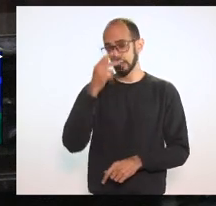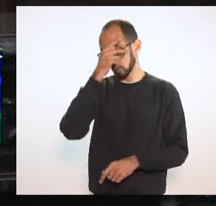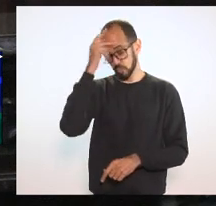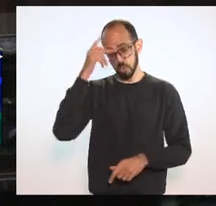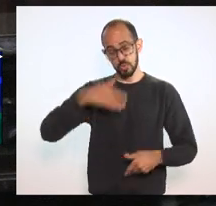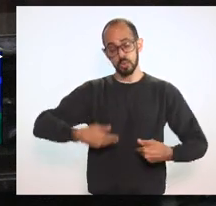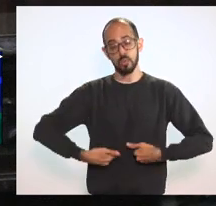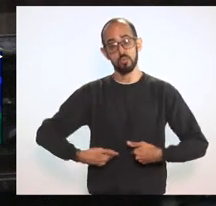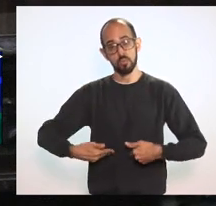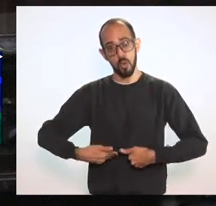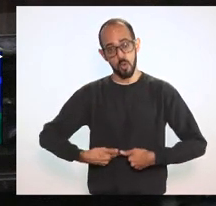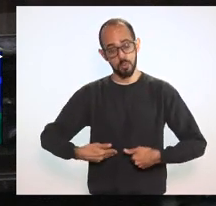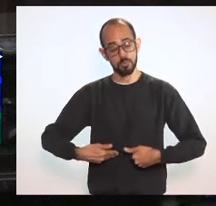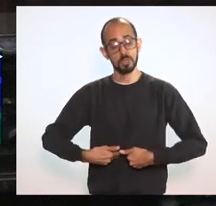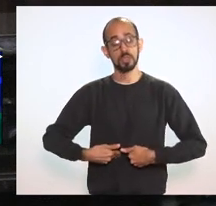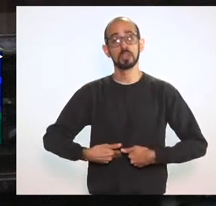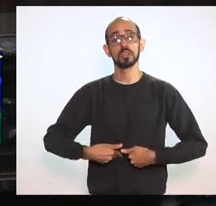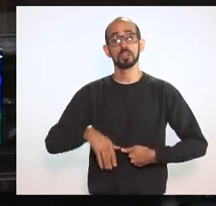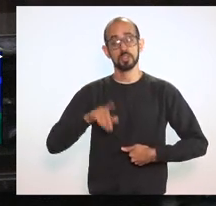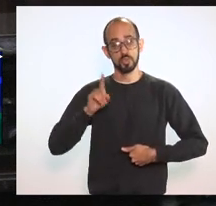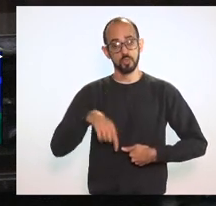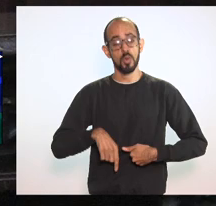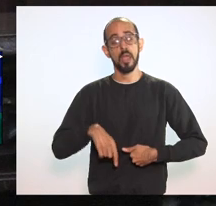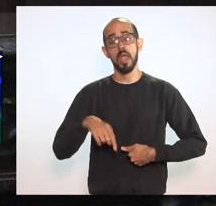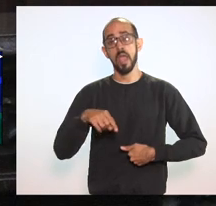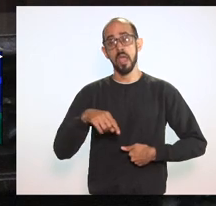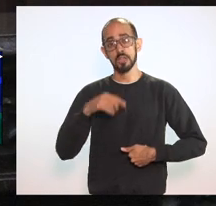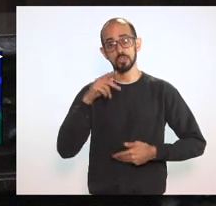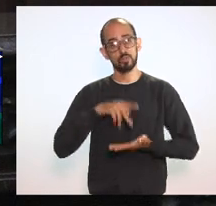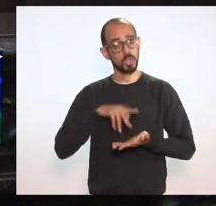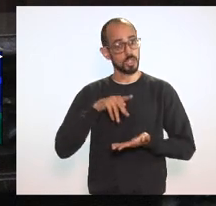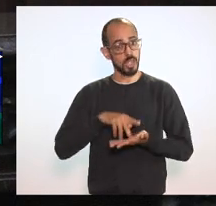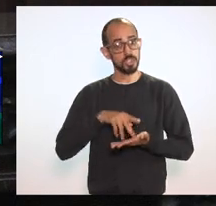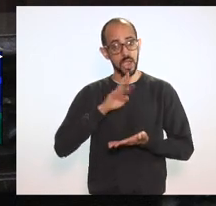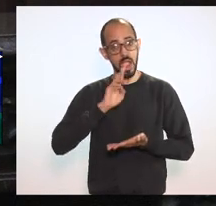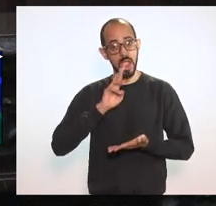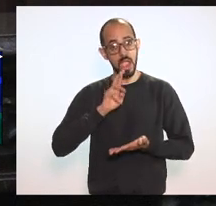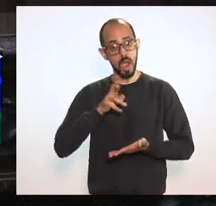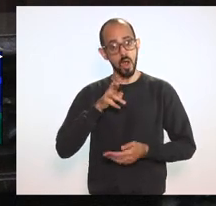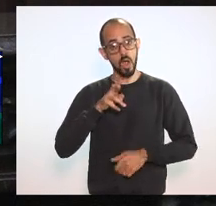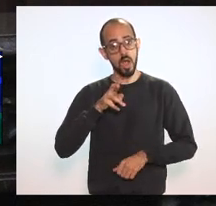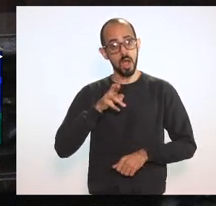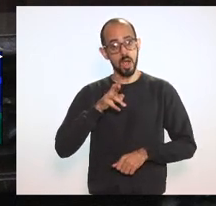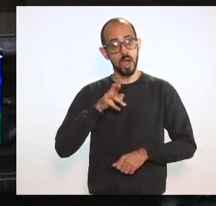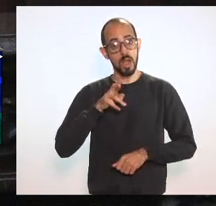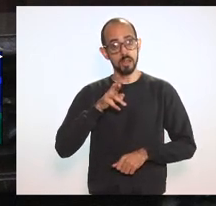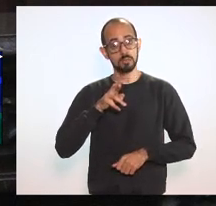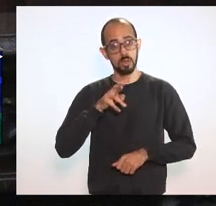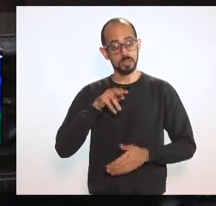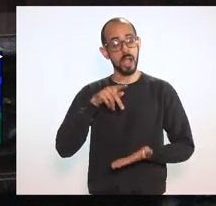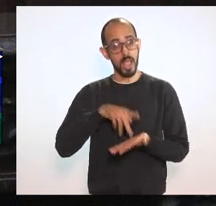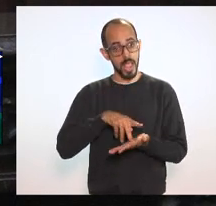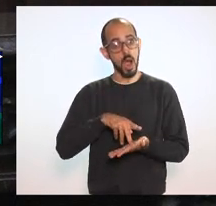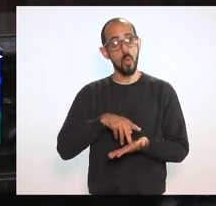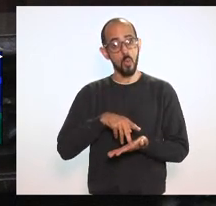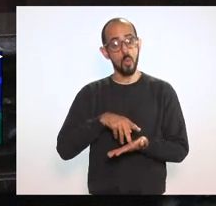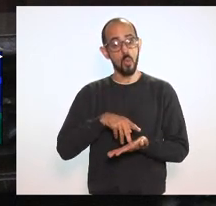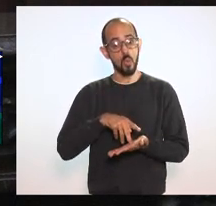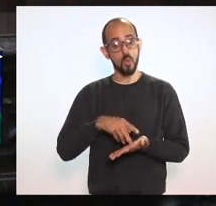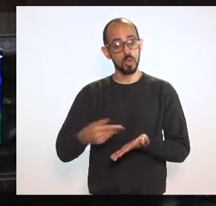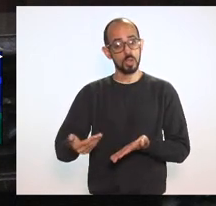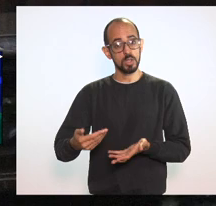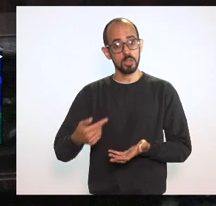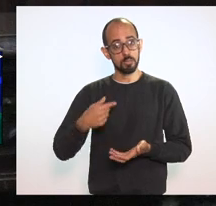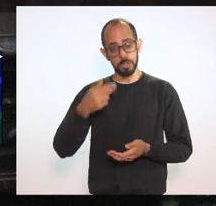fome e isso são relatos reais esse gelado chegam ao meu gabinete e também